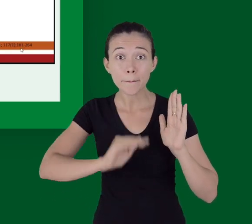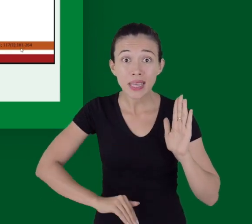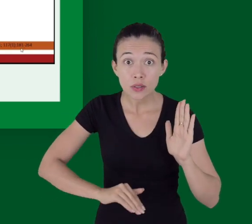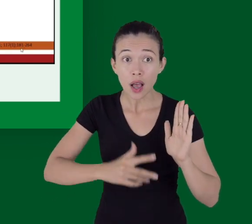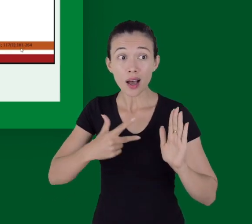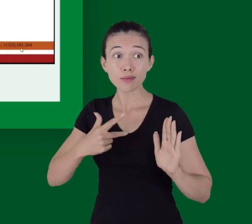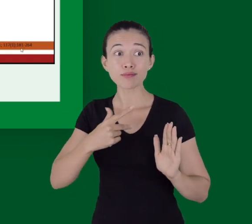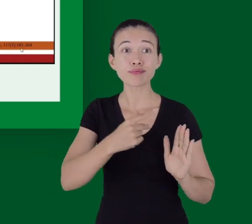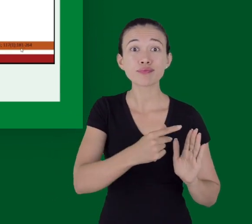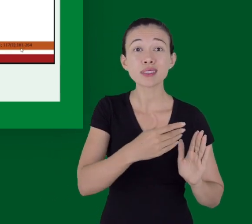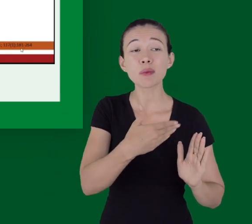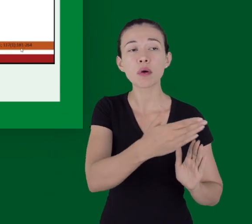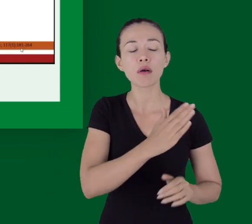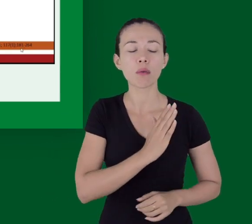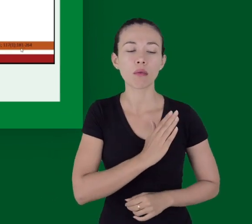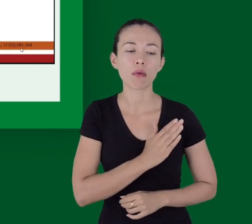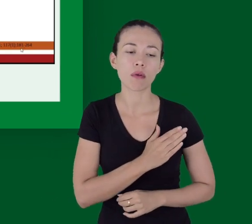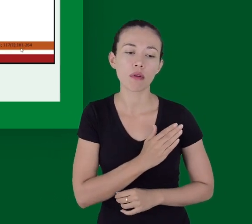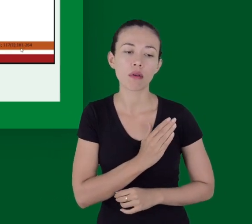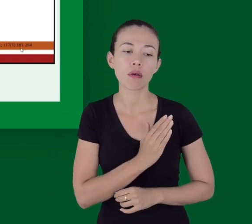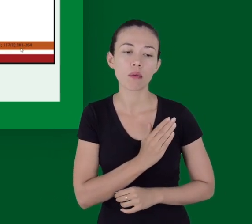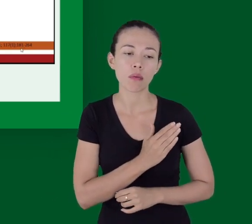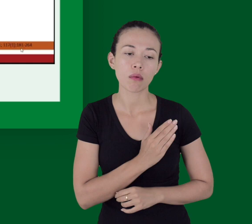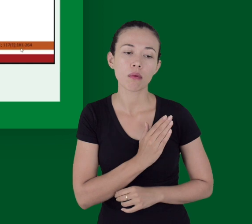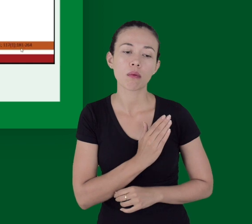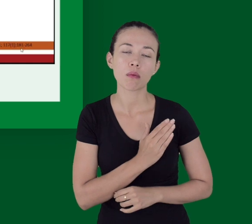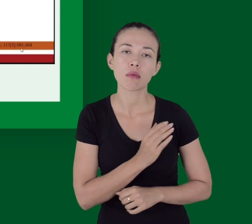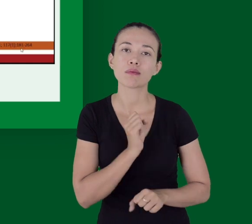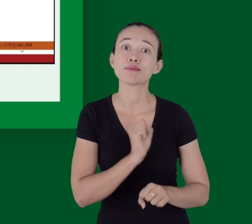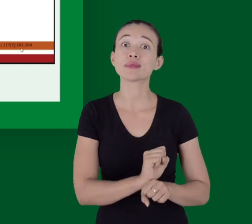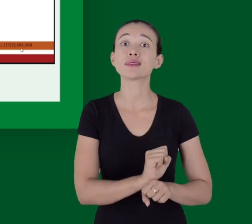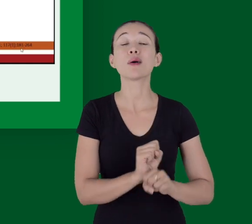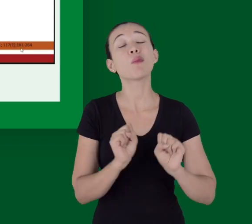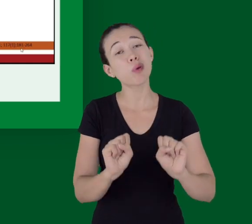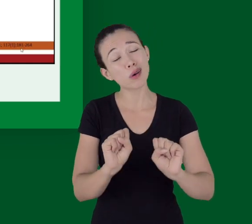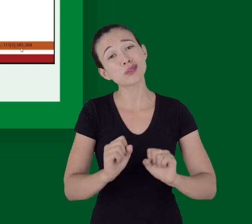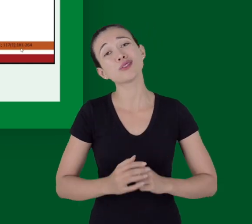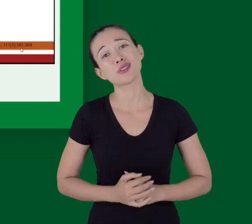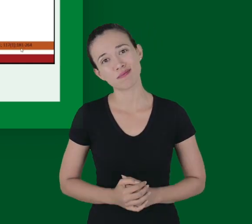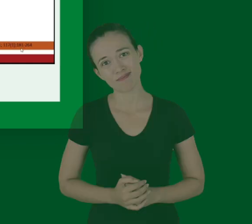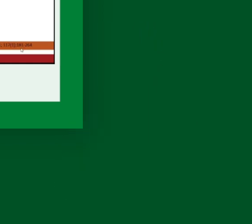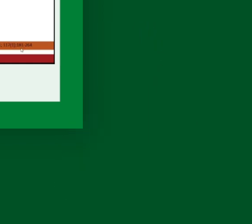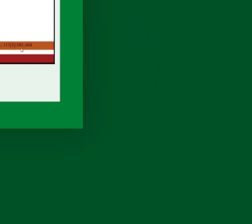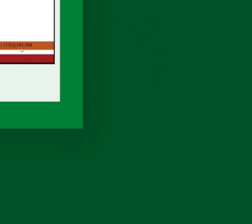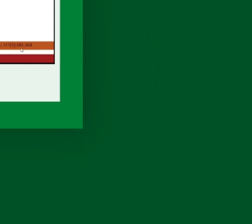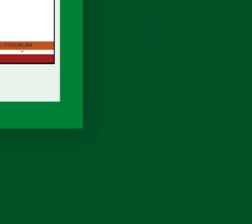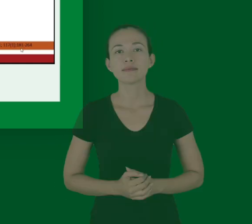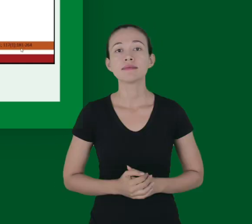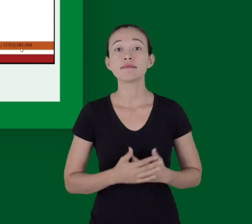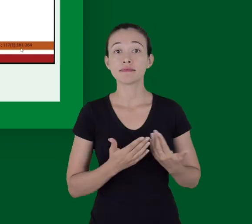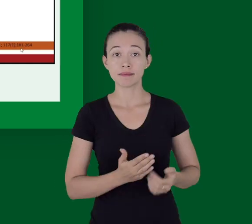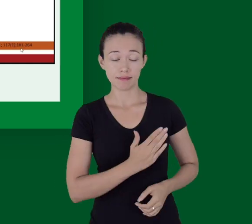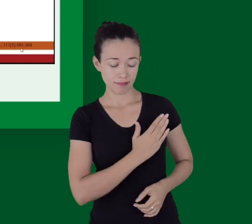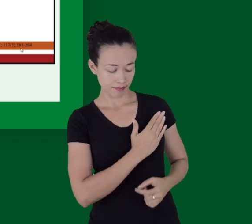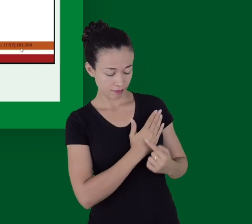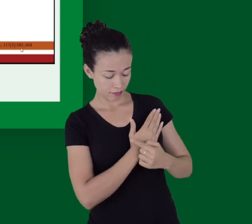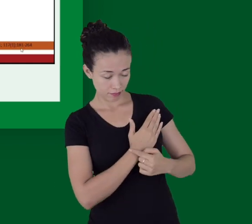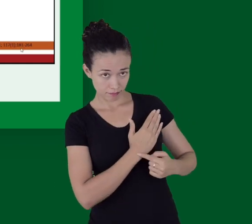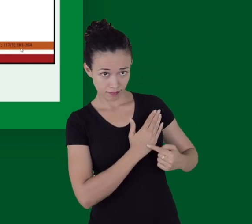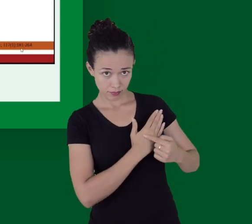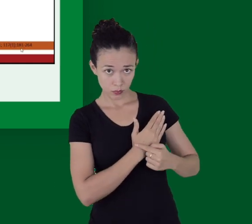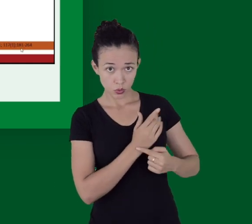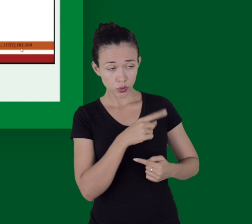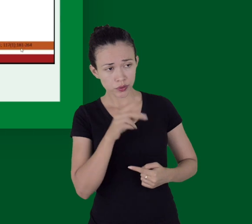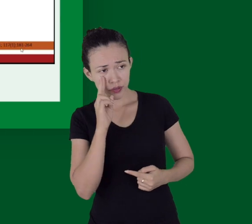ventrículo direito? Geralmente, o supra de parede inferior, a gente precisa confirmar, descartar, na verdade,